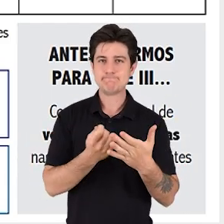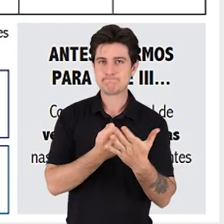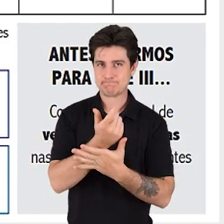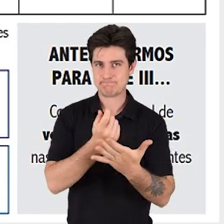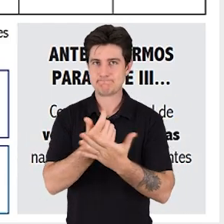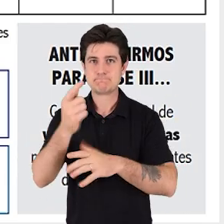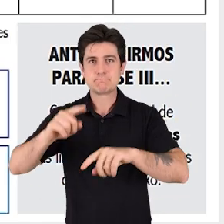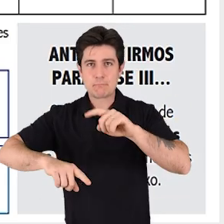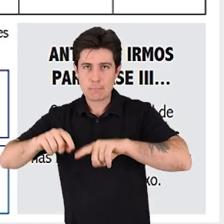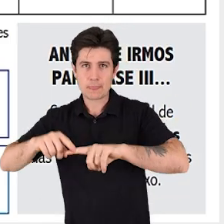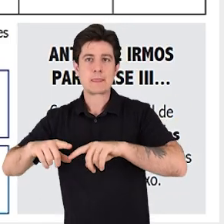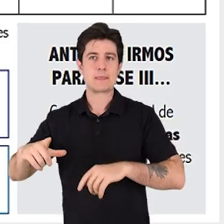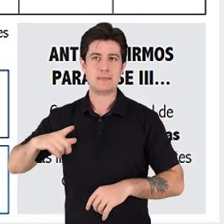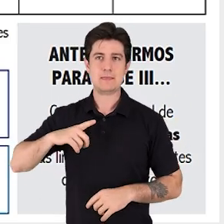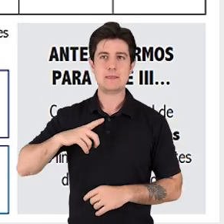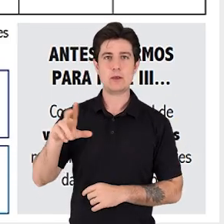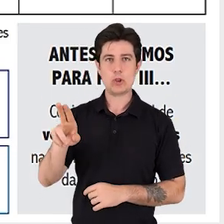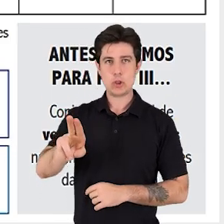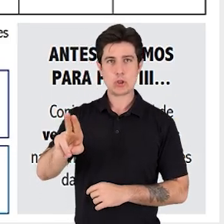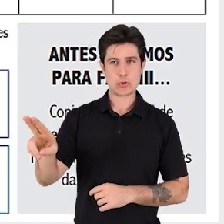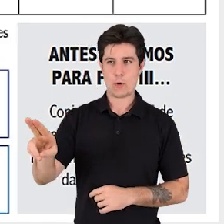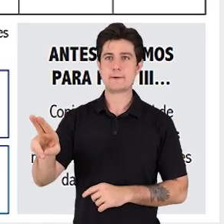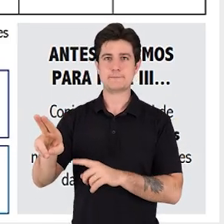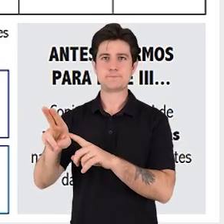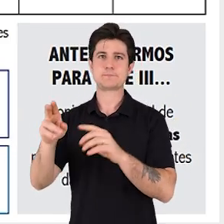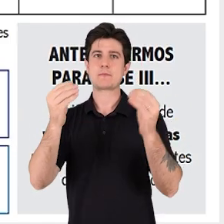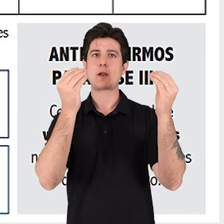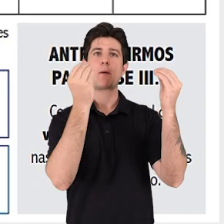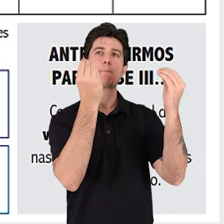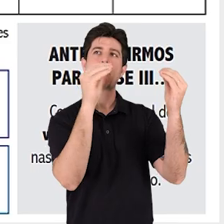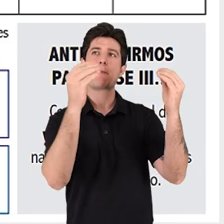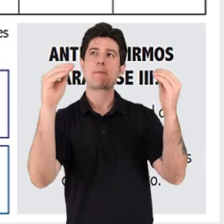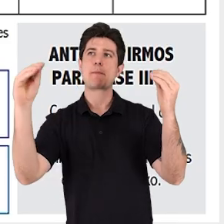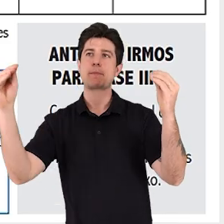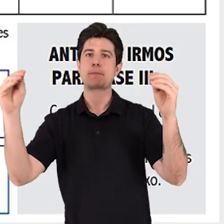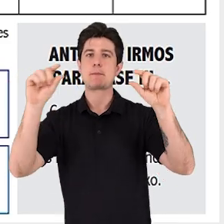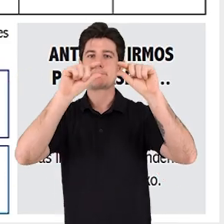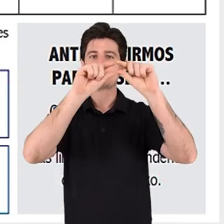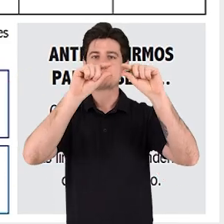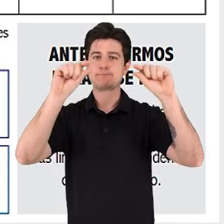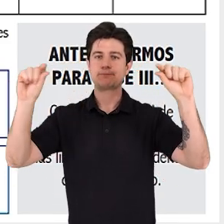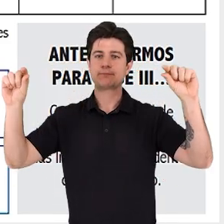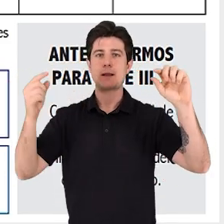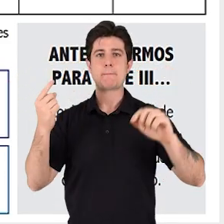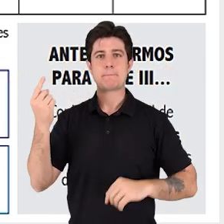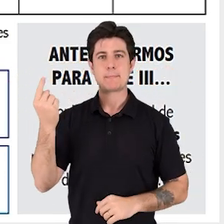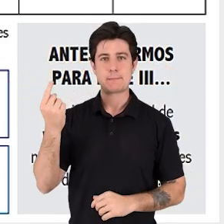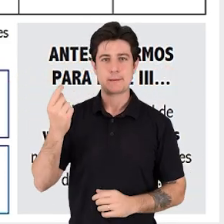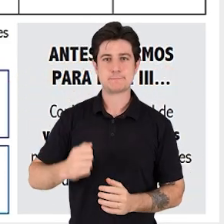compra de produtos, os nomes dos produtos adquiridos pelo jogador serão anotados na primeira linha da tabela.